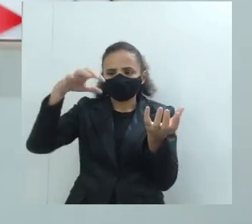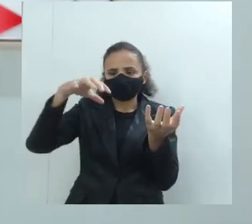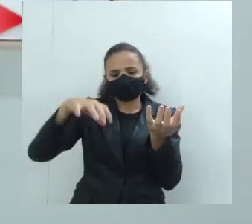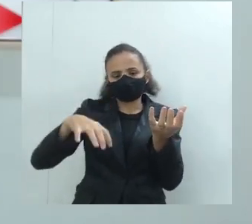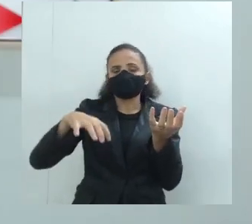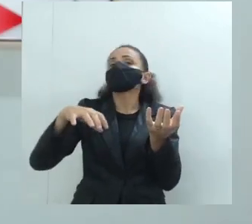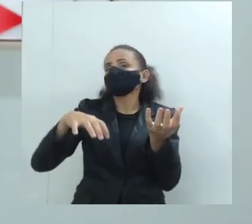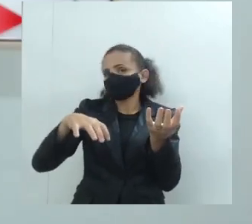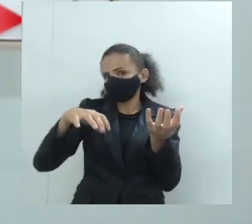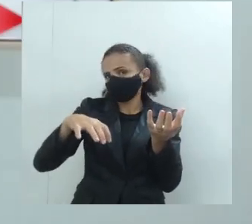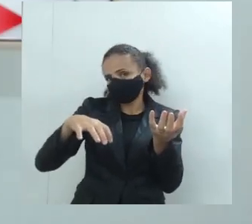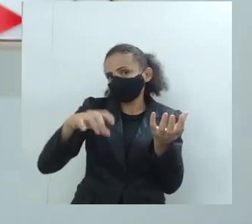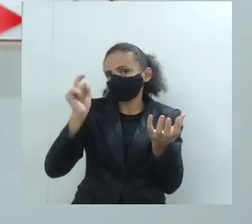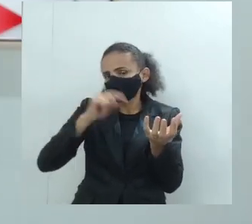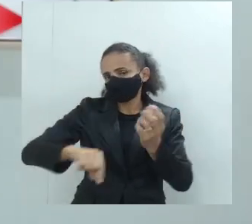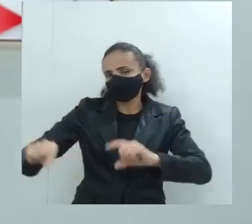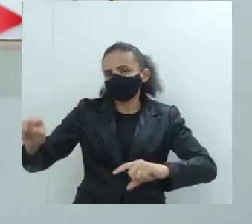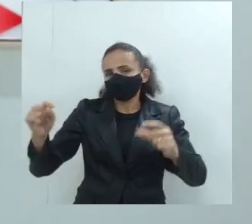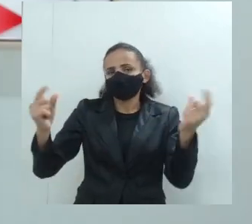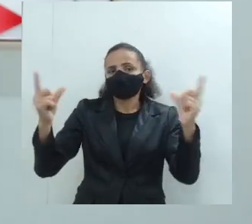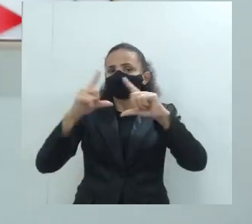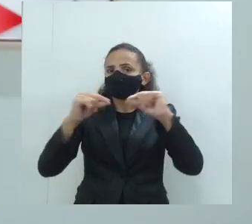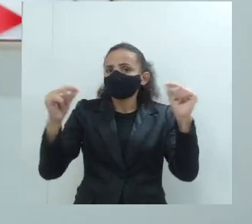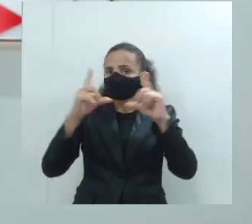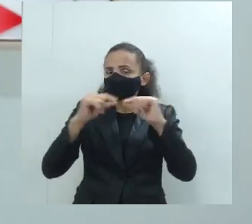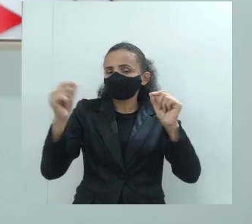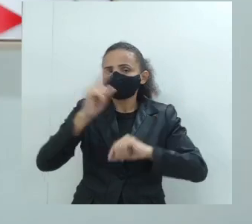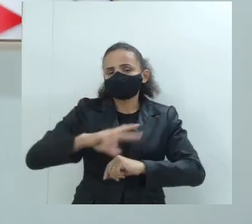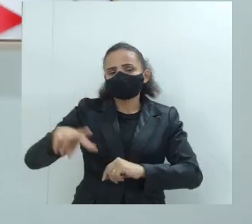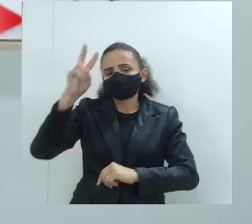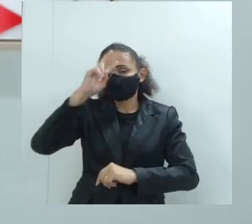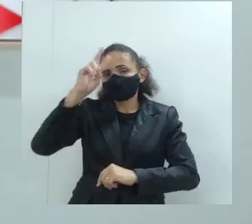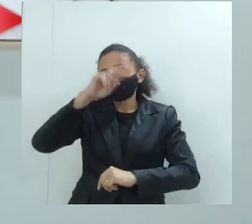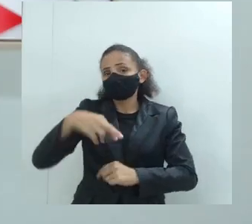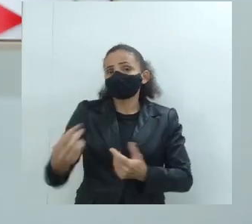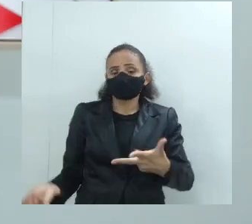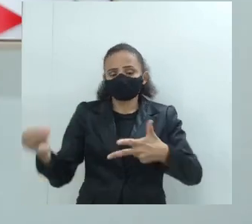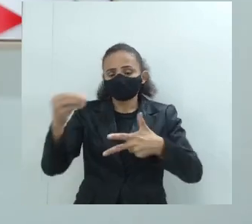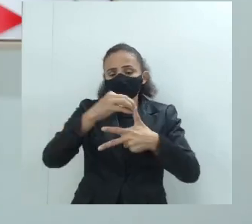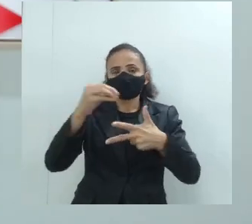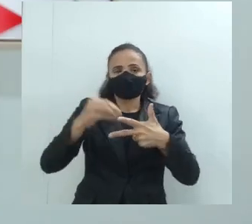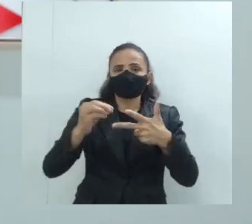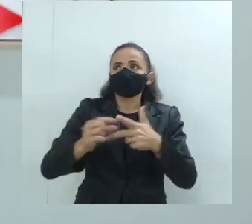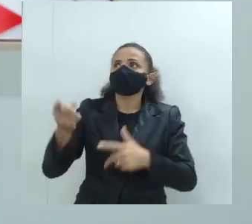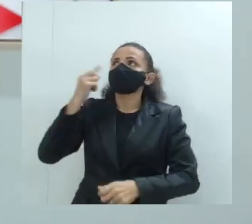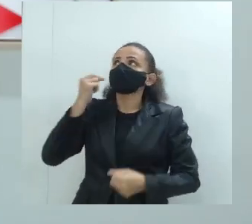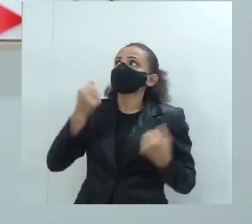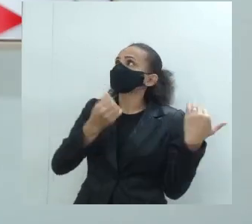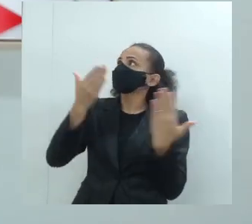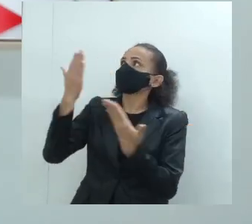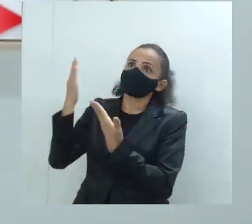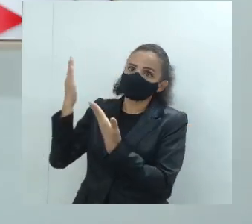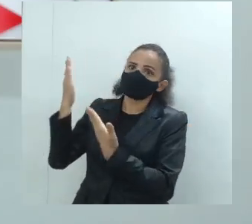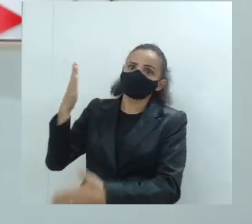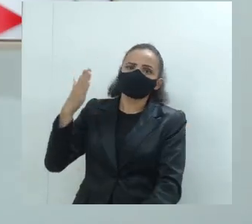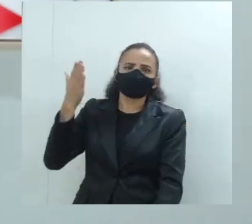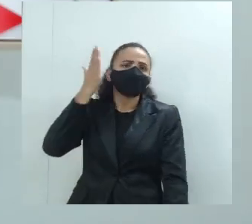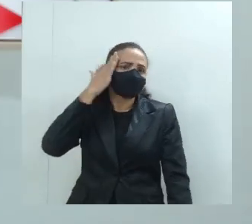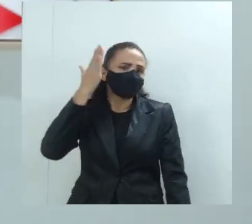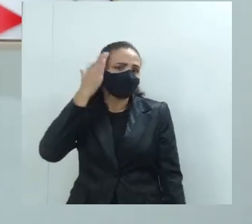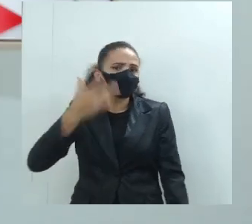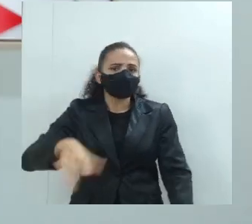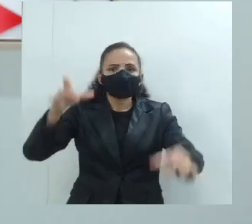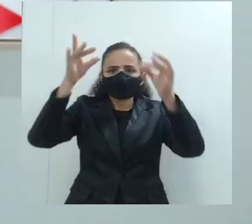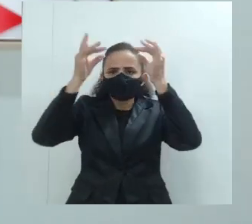de Brasília, do Planalto Central, ok? E vai lembrar dessa questão do Enem que está aí no teu slide. Tá tranquilo? Deu para